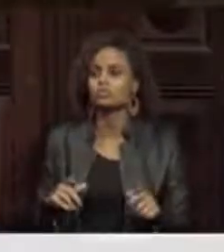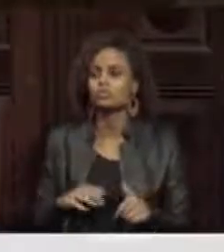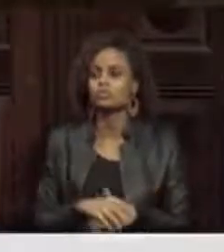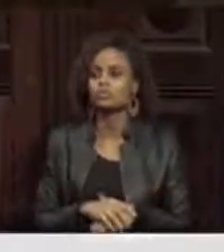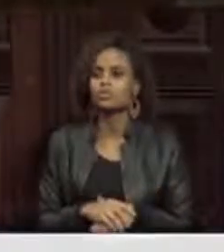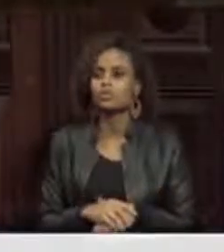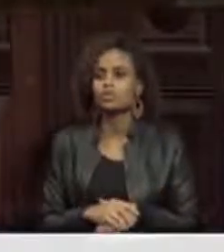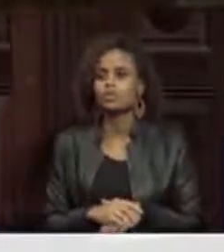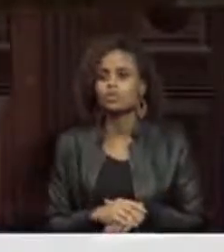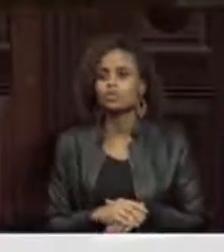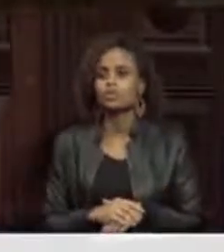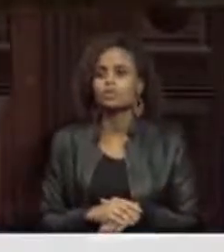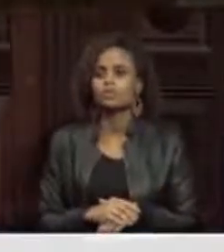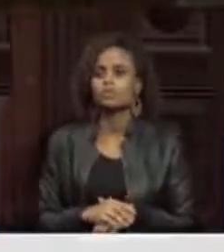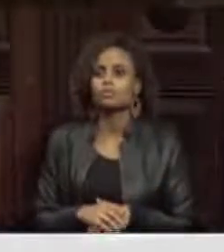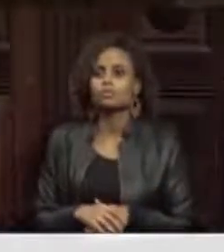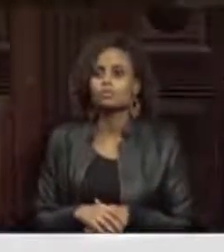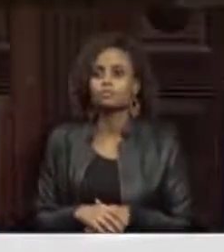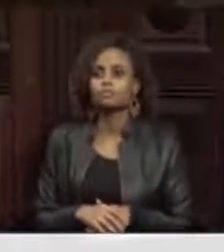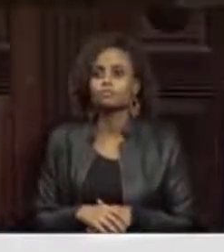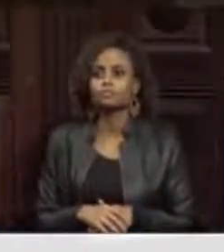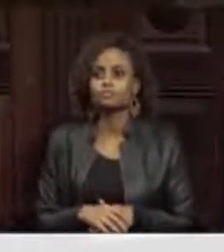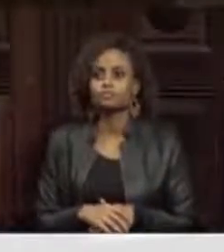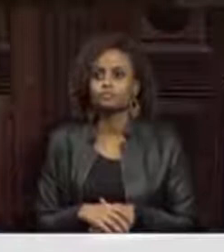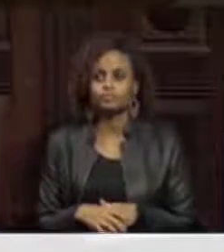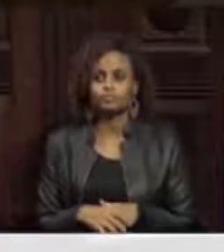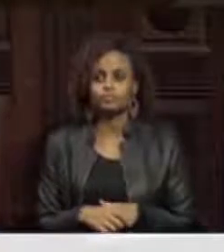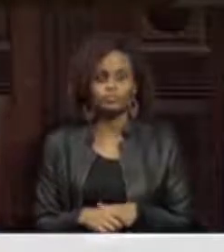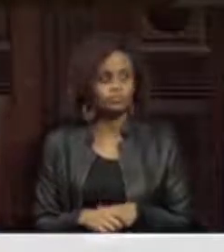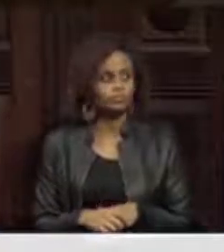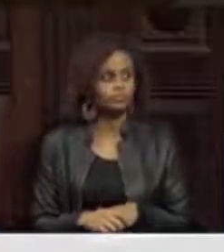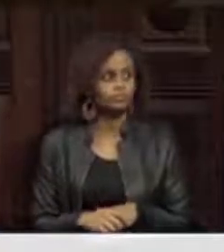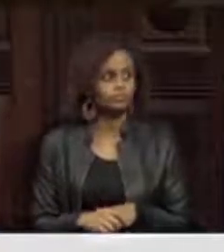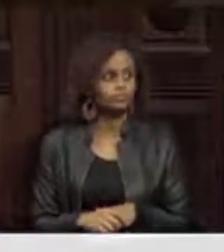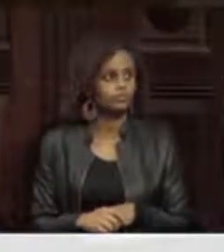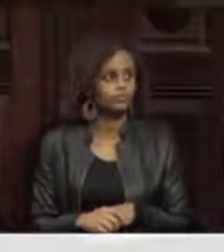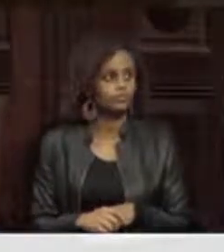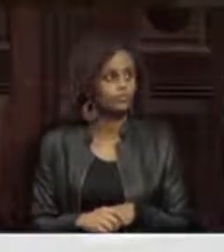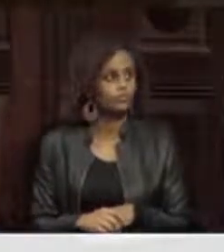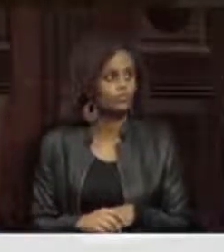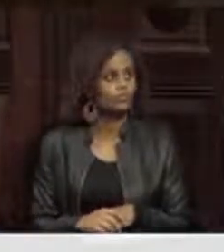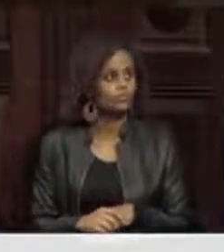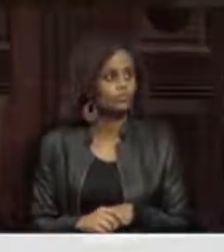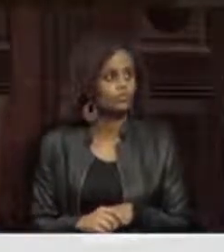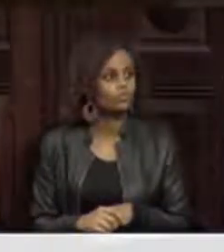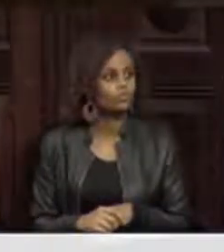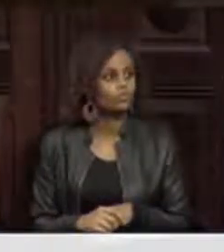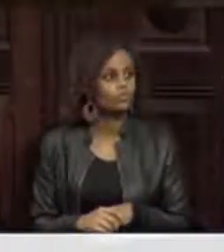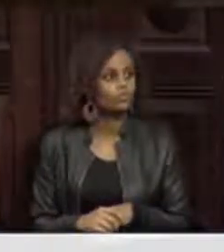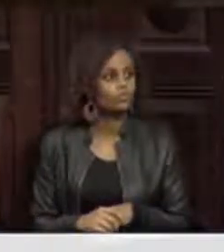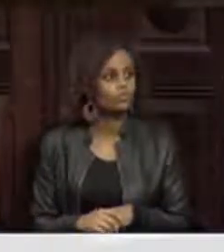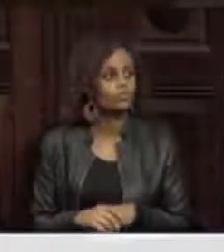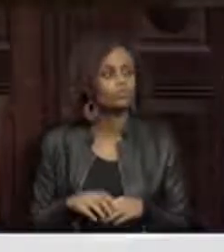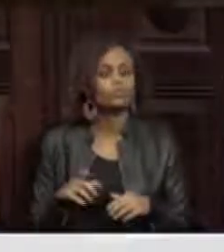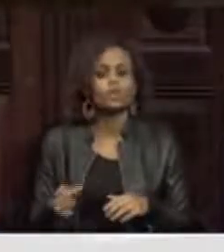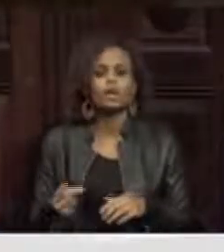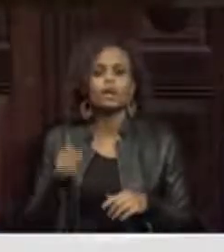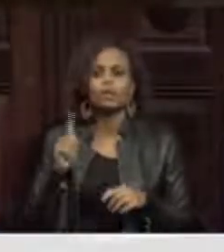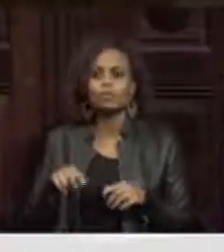público, tão acharcado por esse governo que quebrou o Rio de